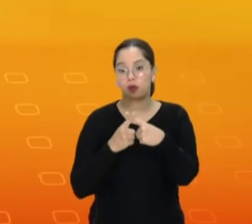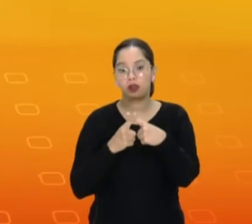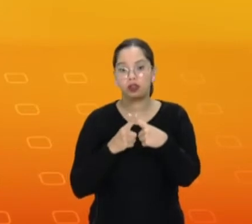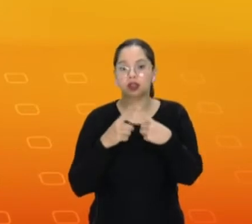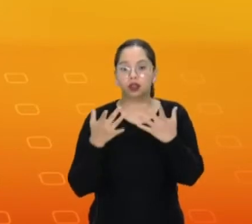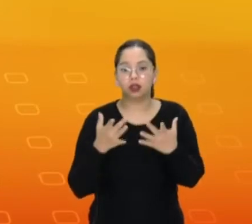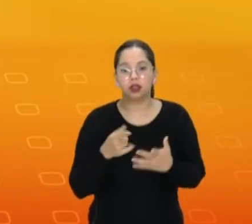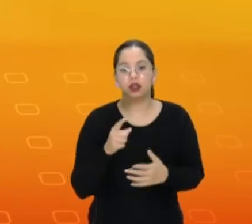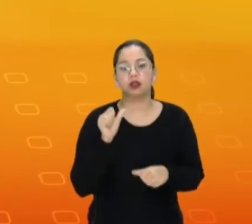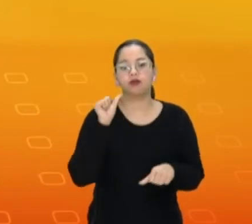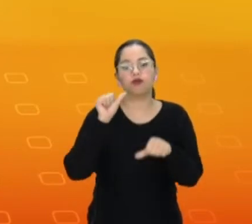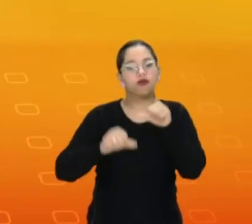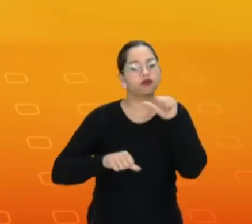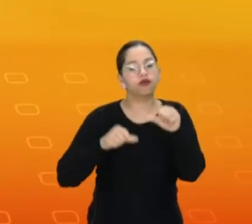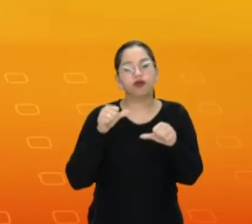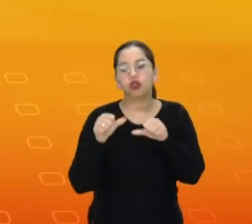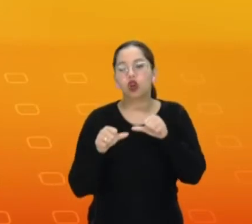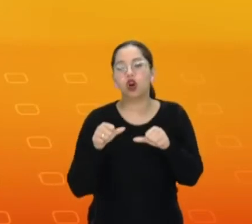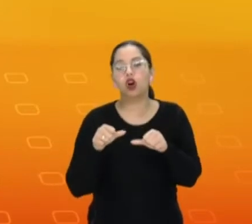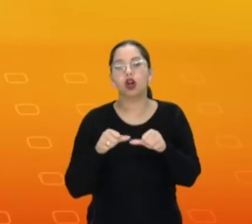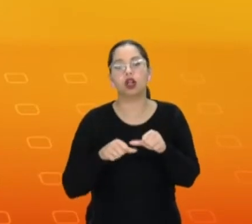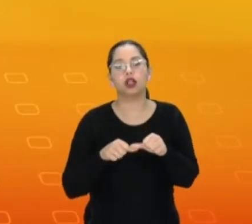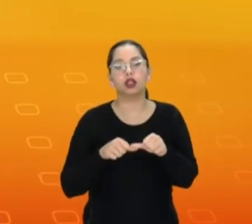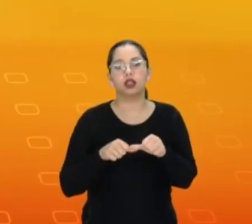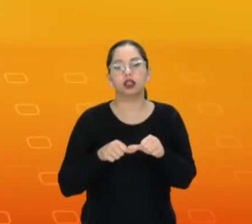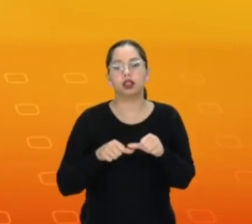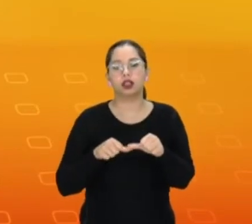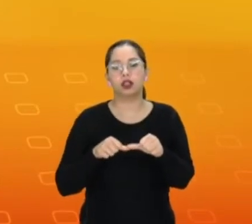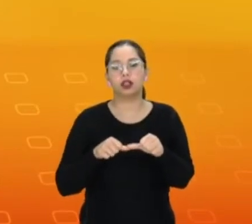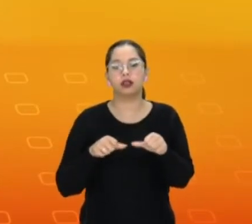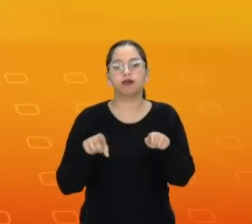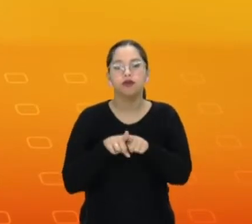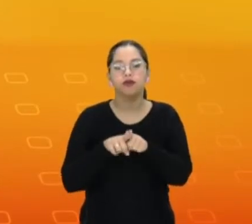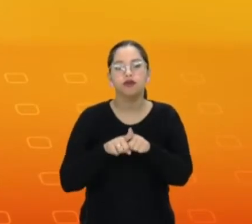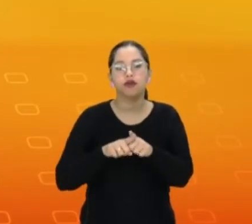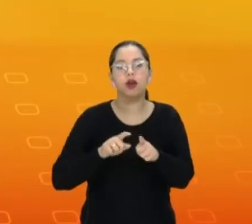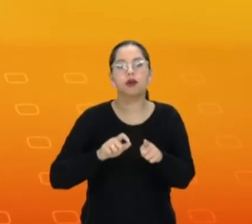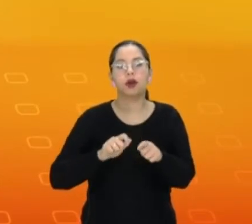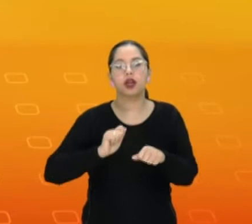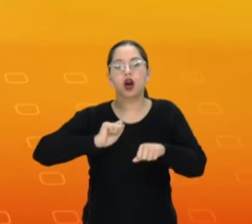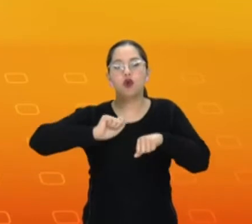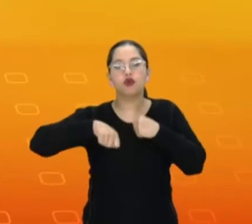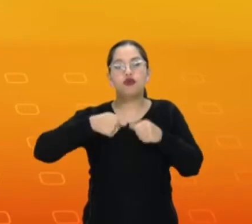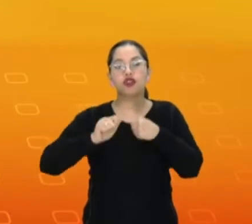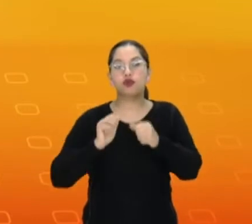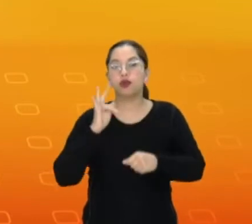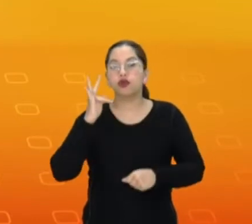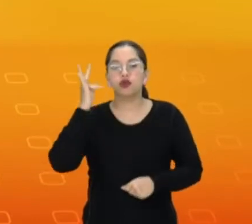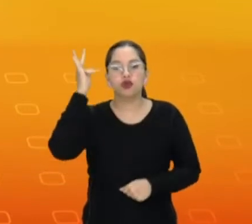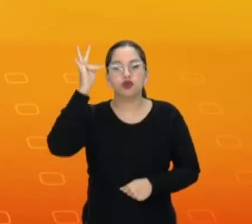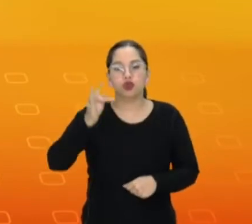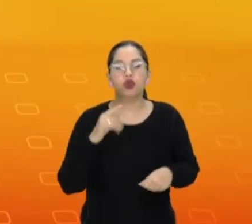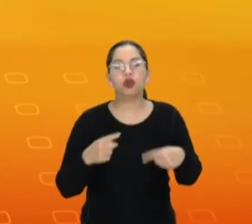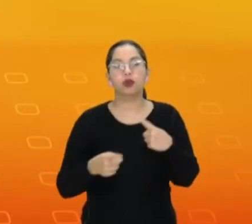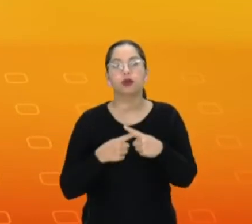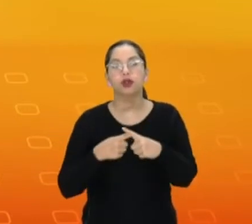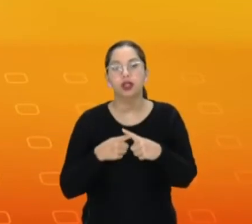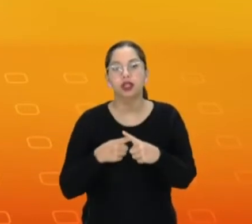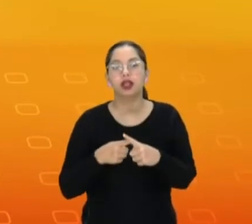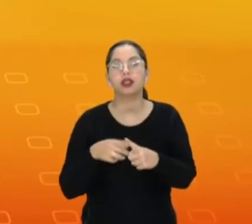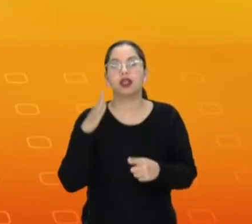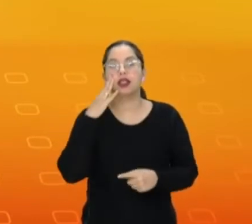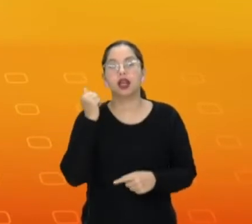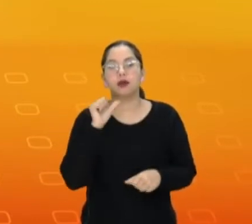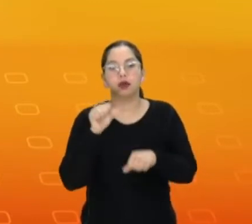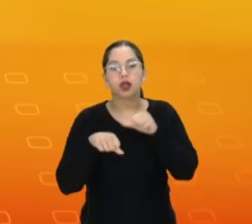textura né antecipado por puro por investimento futuro né troca de vencimento antecipado por despesas variáveis